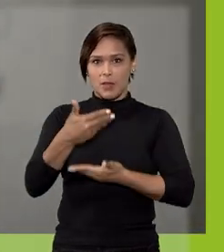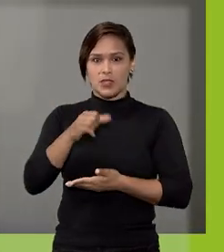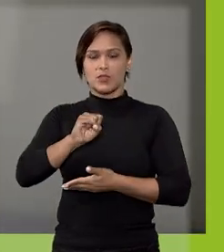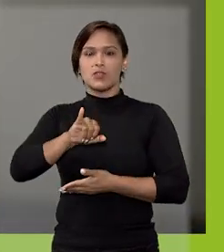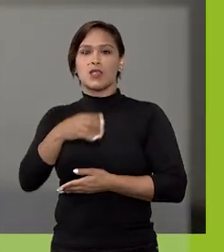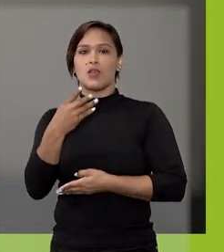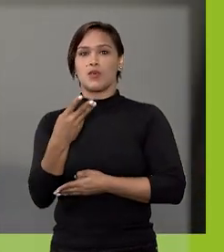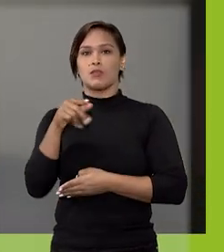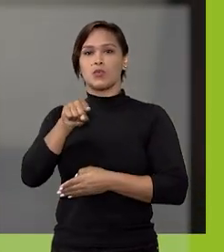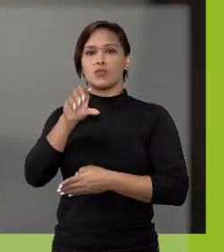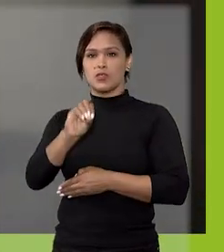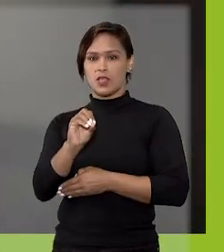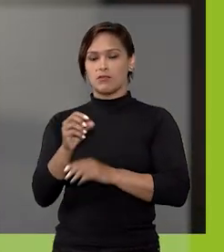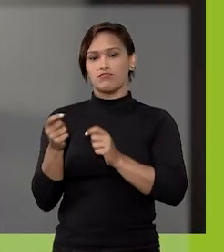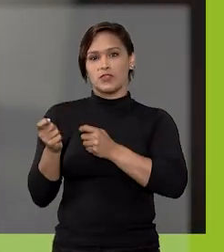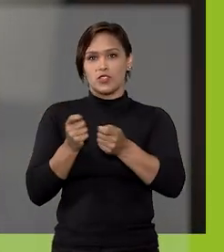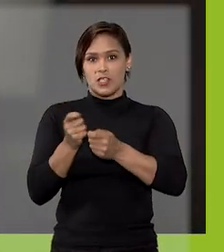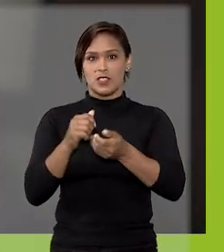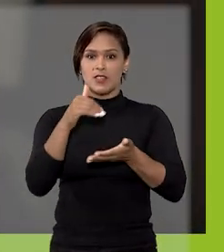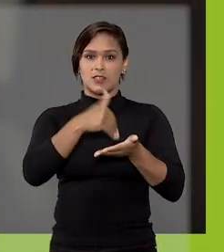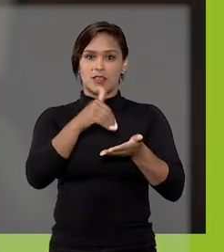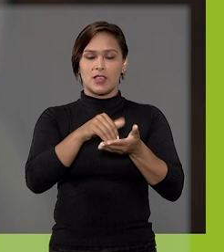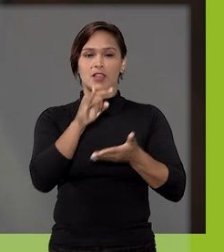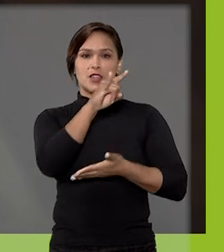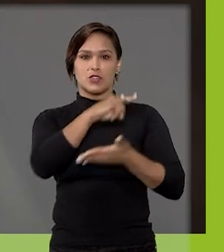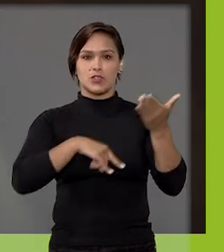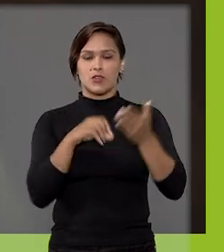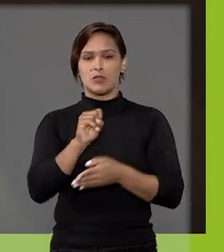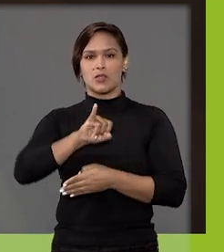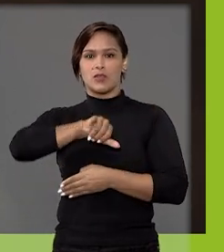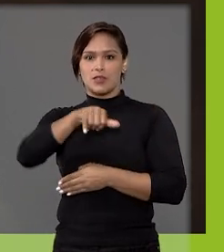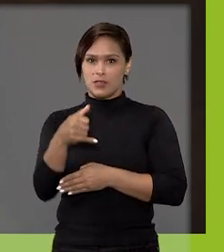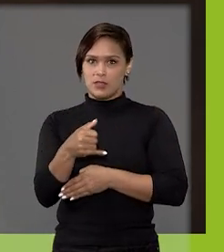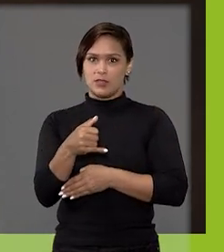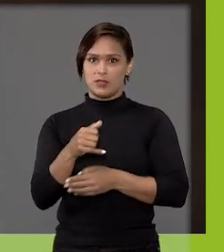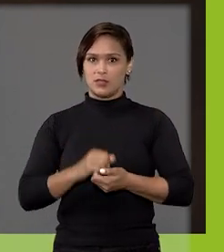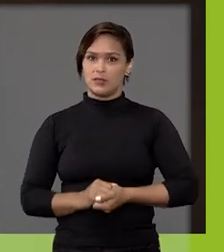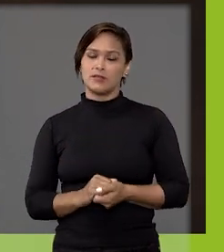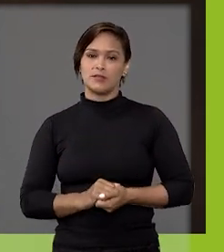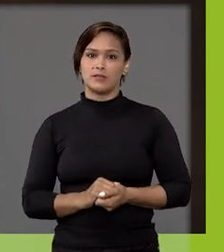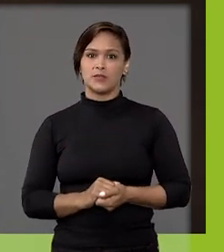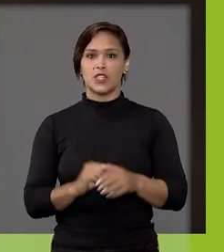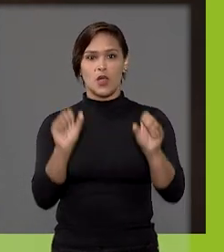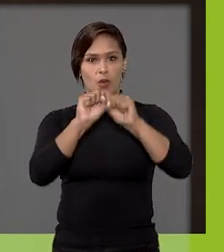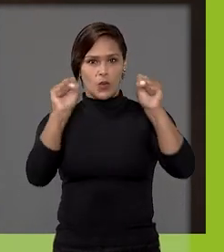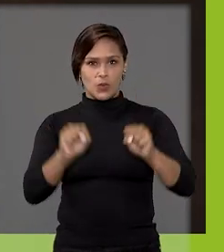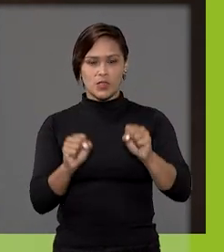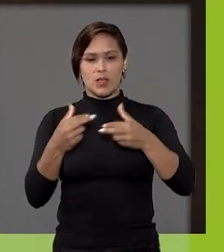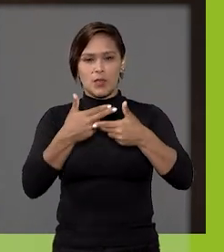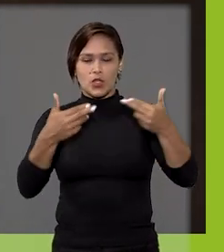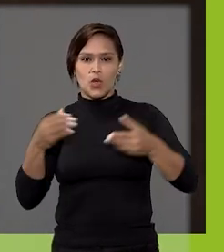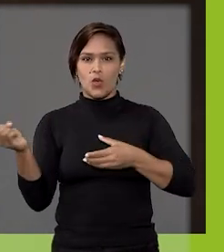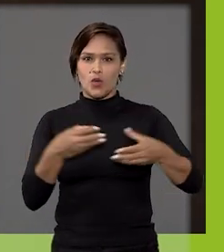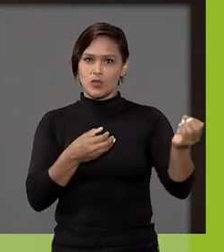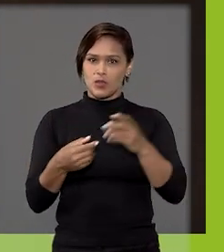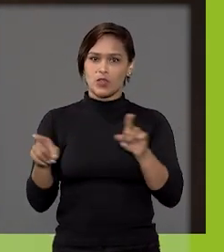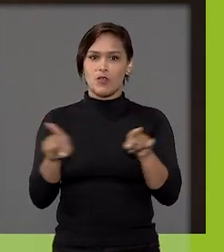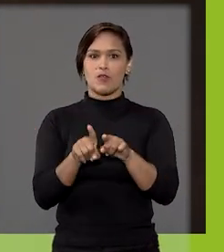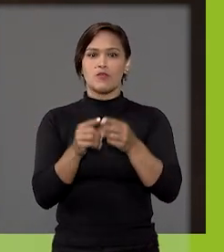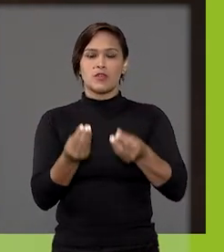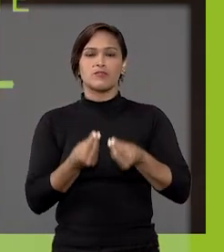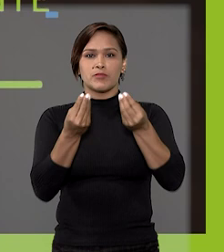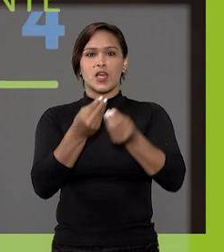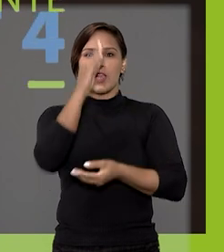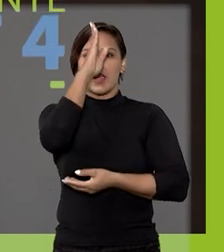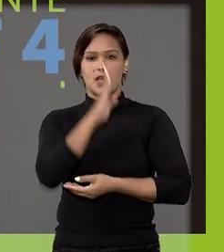SEI 4.0, gerenciado pela Secretaria de Documentação do STJ. O sistema e suas atualizações foram